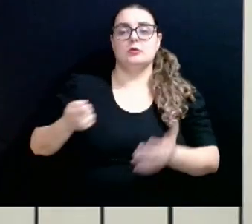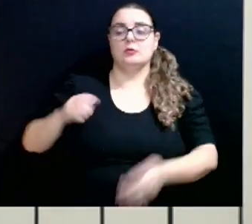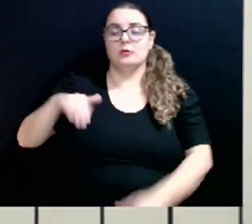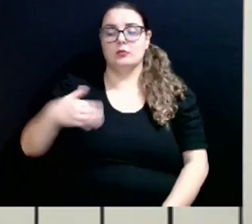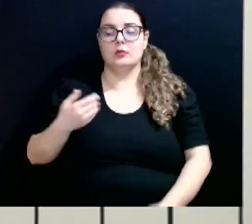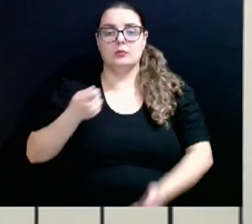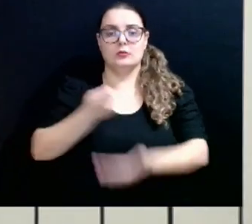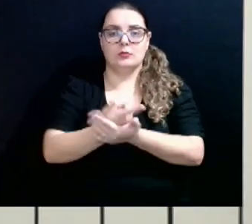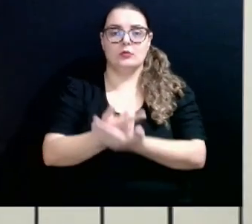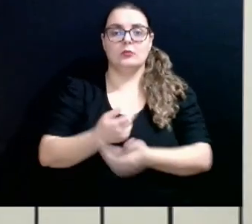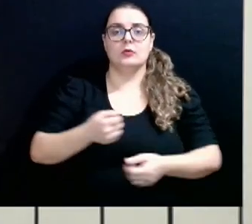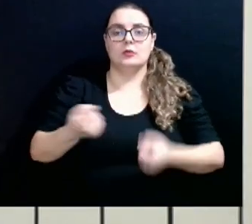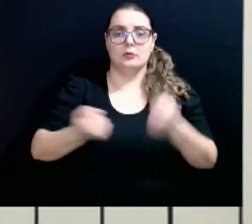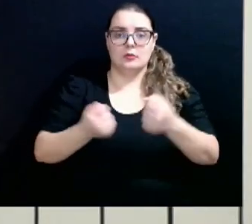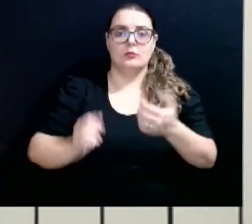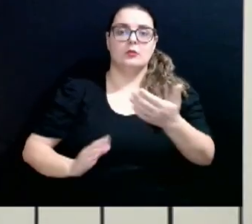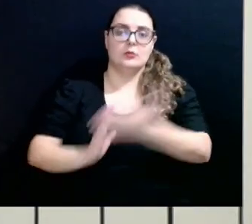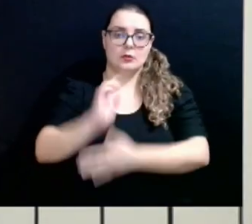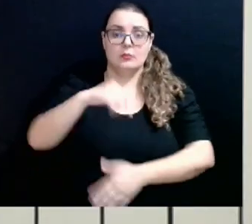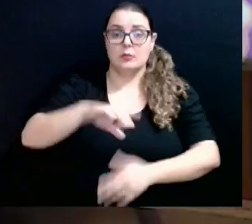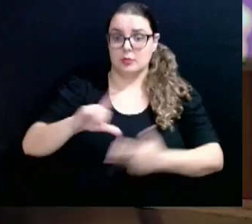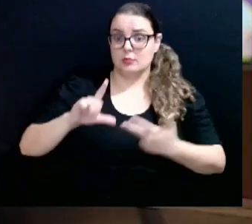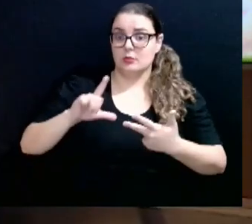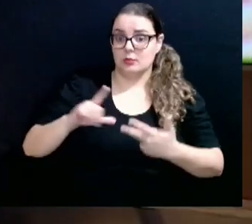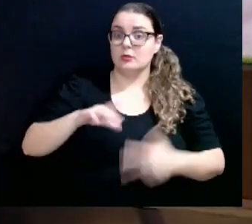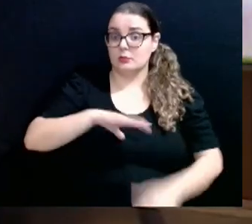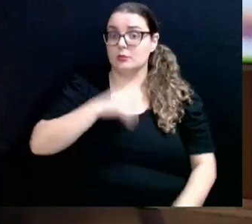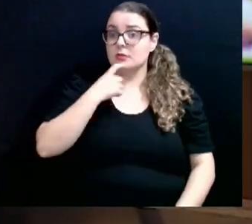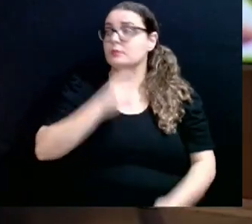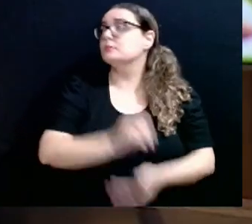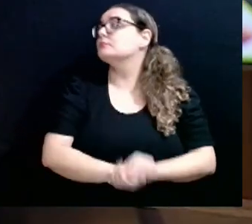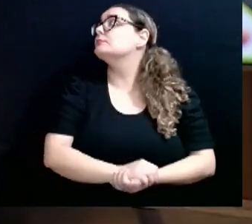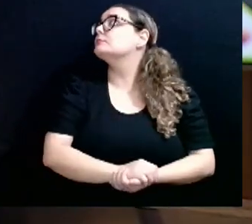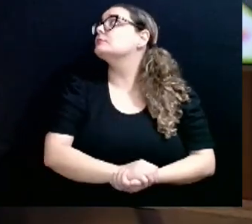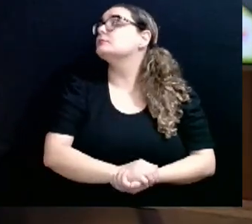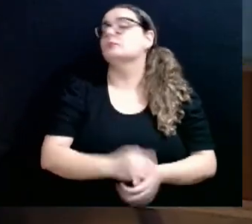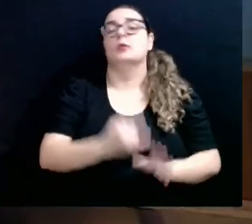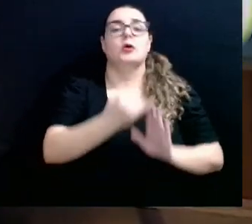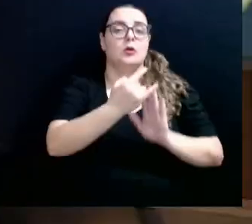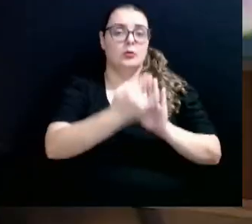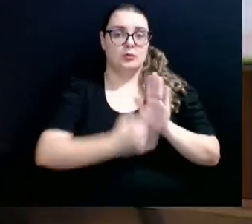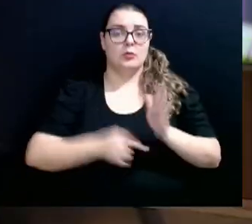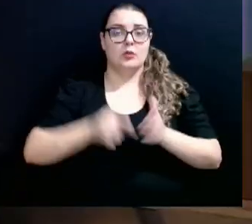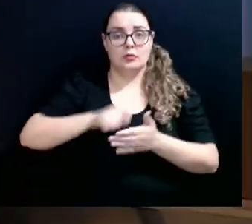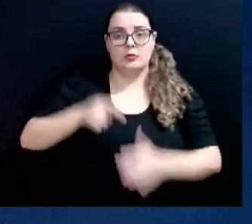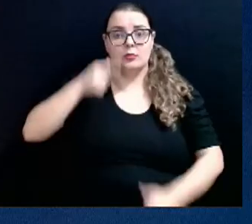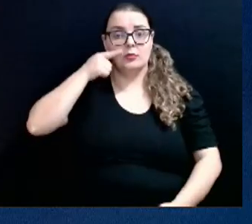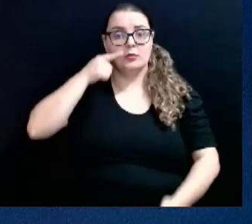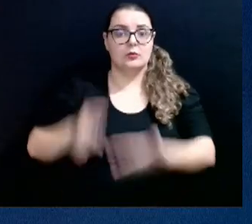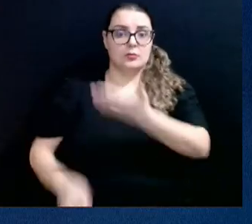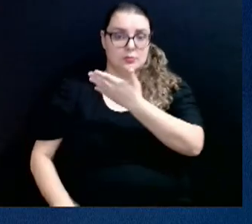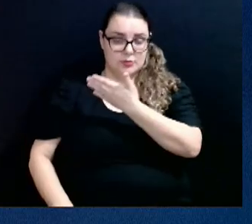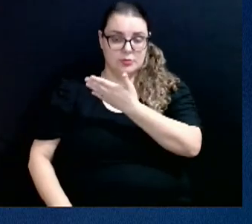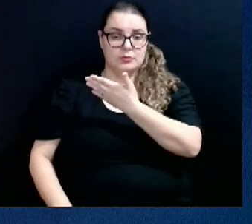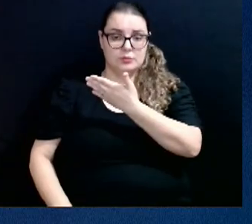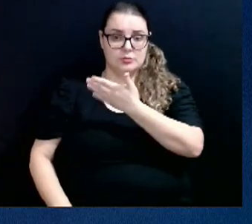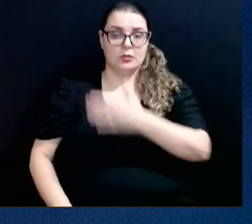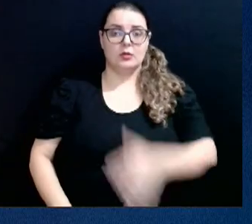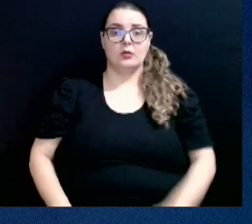foi aprovada aqui no Legislativo Campineiro. O documento, de autoria do vereador Guilherme Teixeira, é a